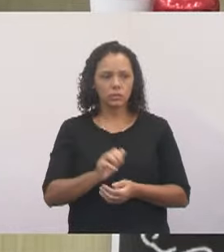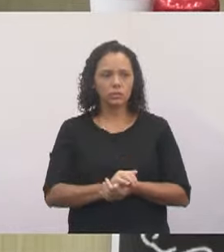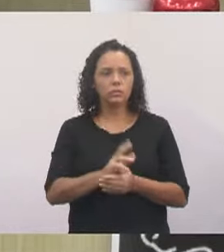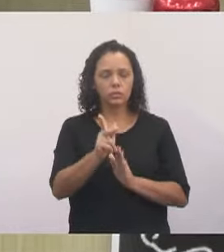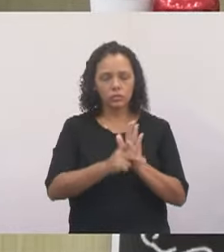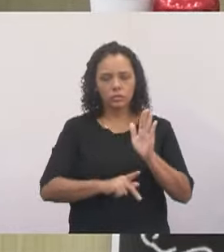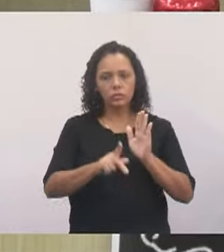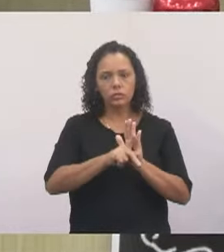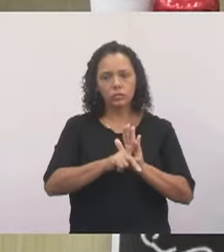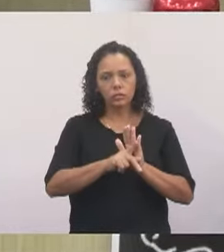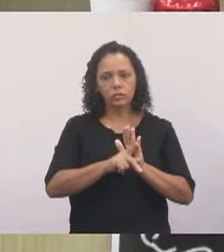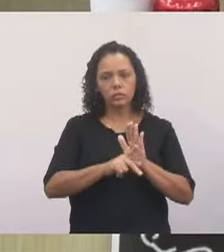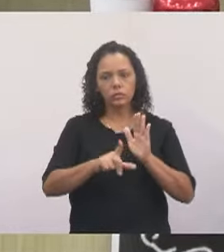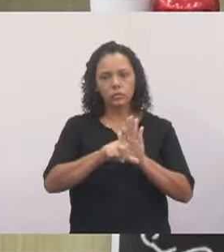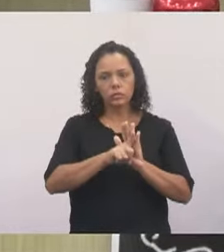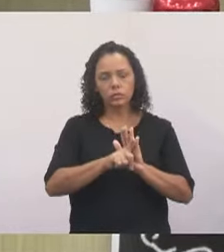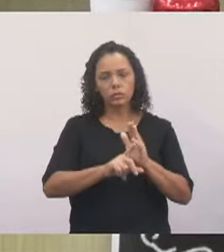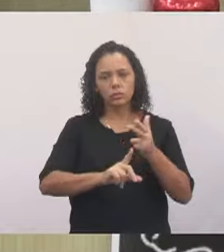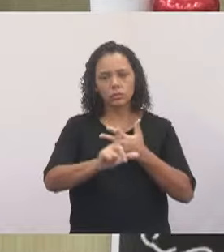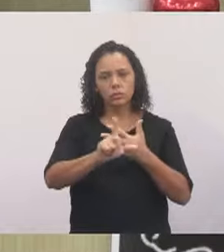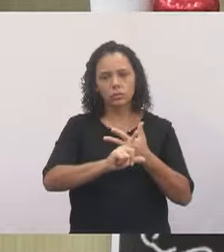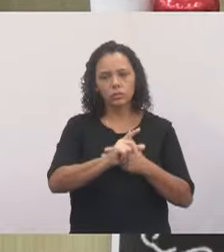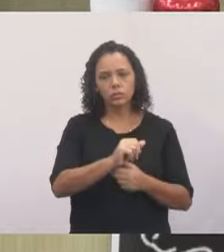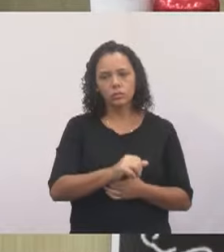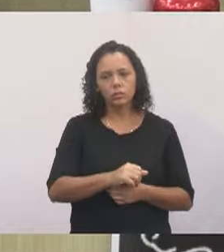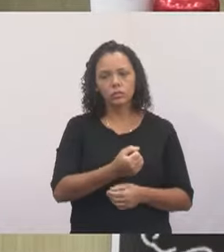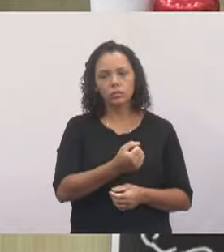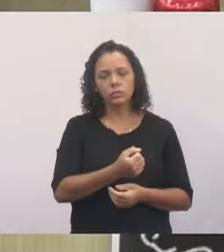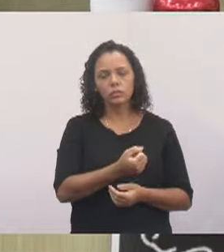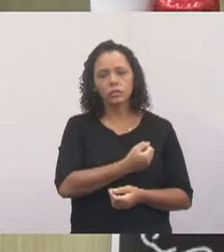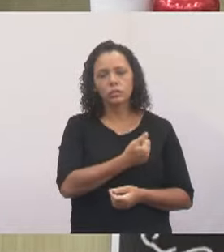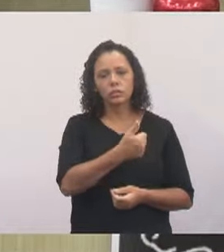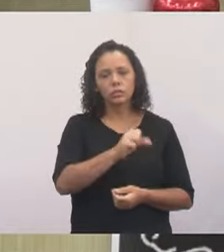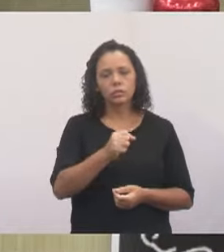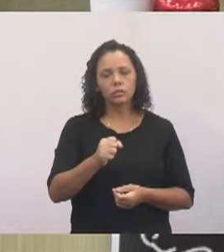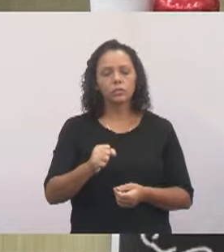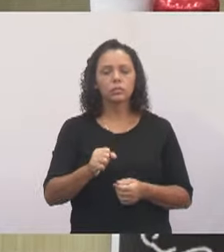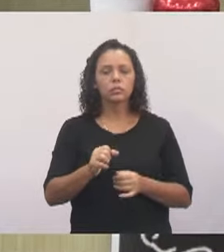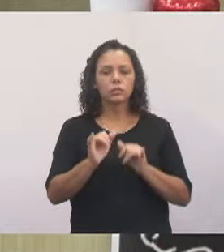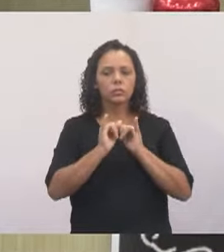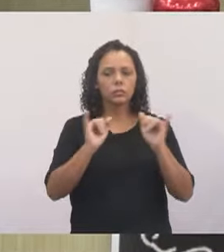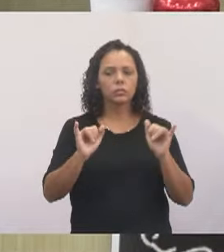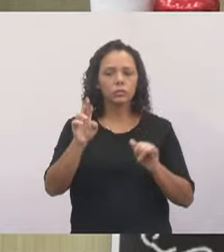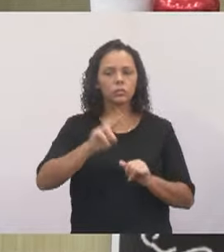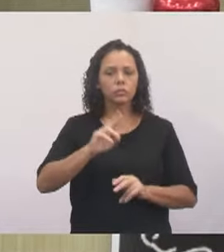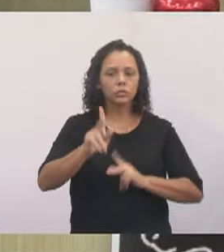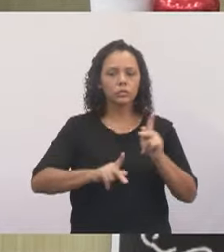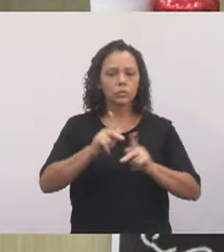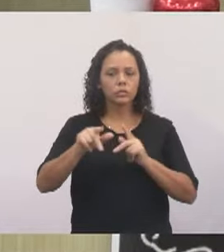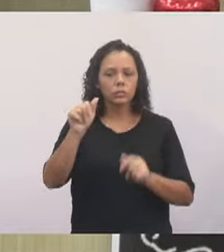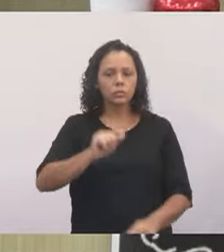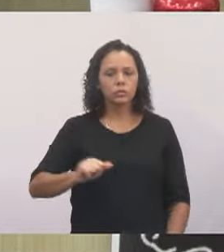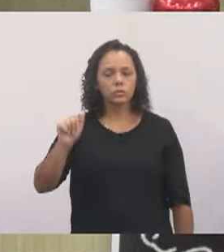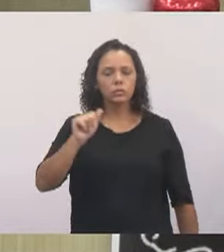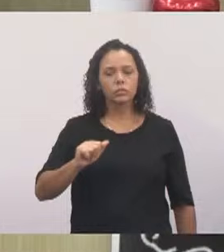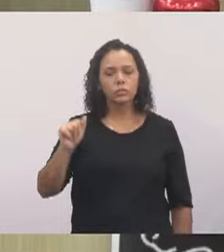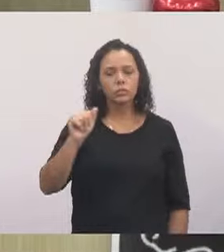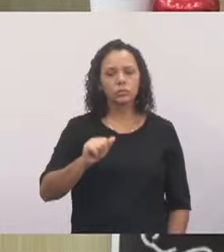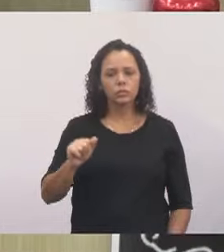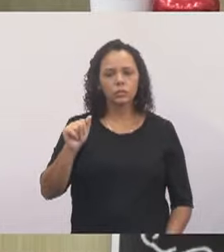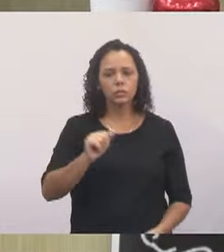Projeto de lei do Legislativo, PLL nº 18/2024. Declaro de utilidade pública a Associação de Ling